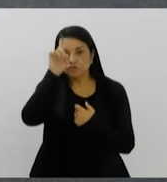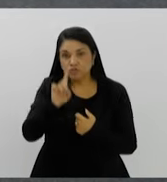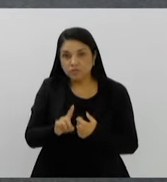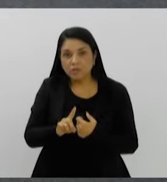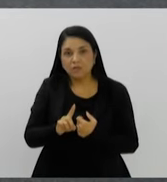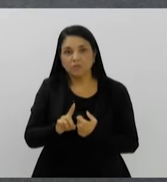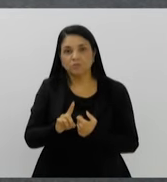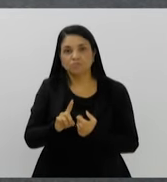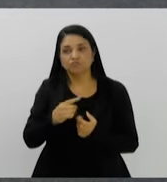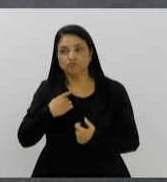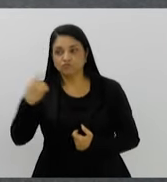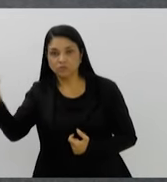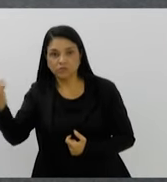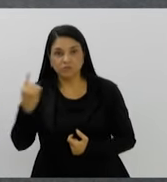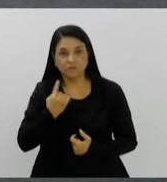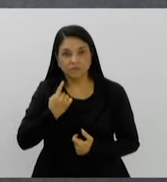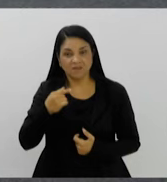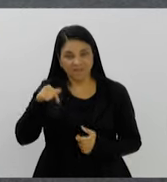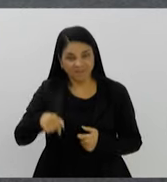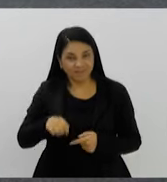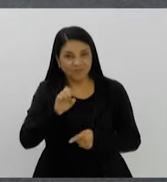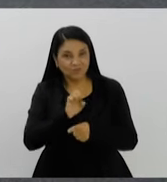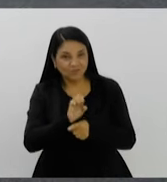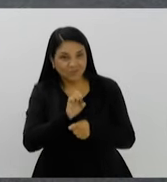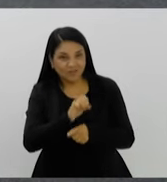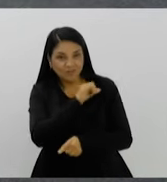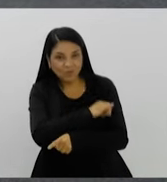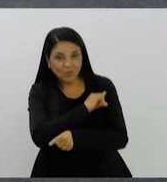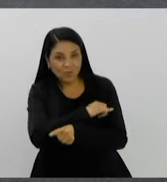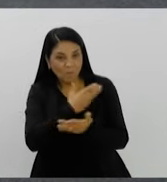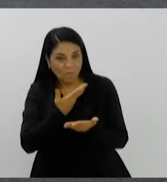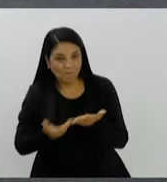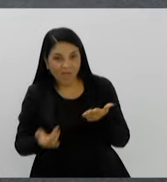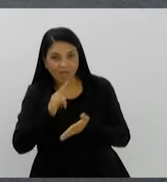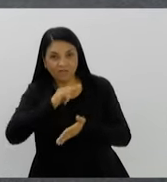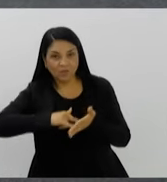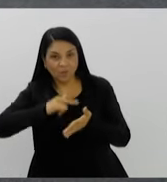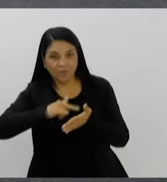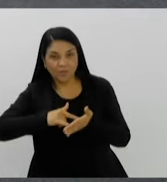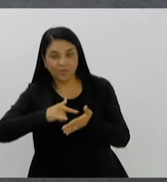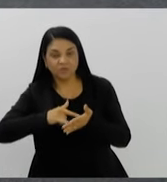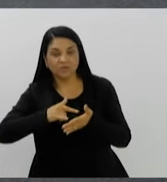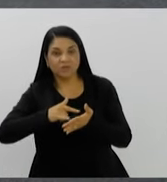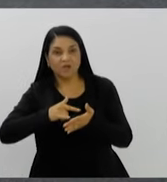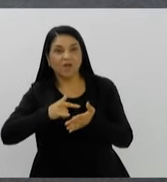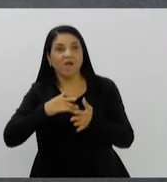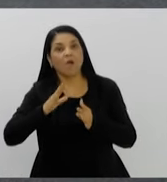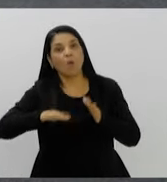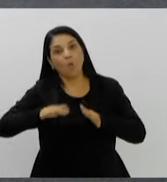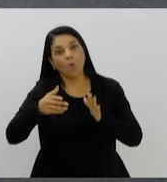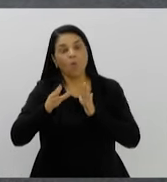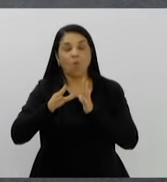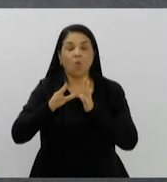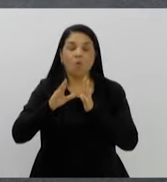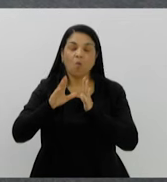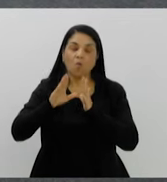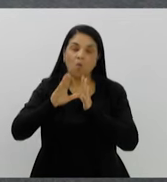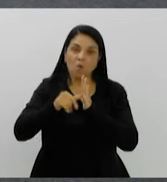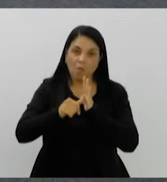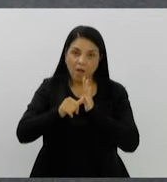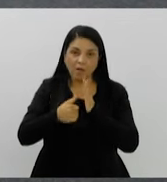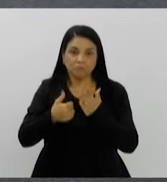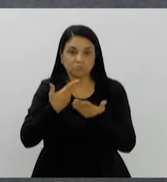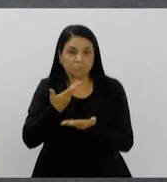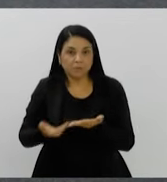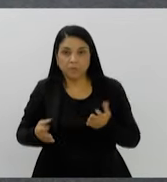vir e no estado do Rio de Janeiro é comum se perder os documentos muitas vezes até ser roubado e se perder tudo então o